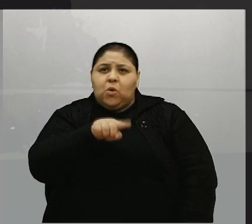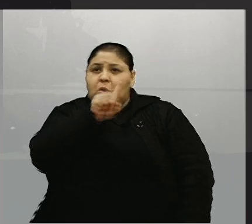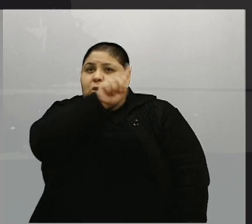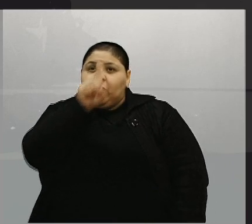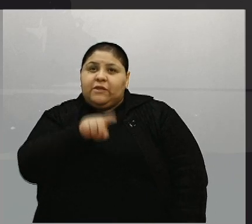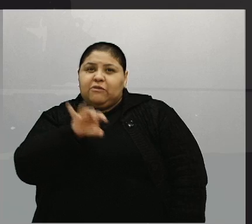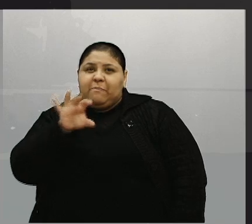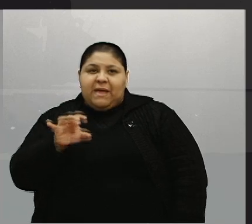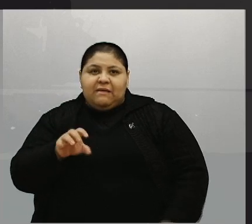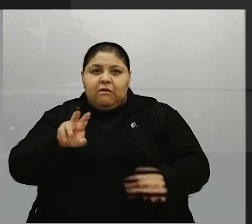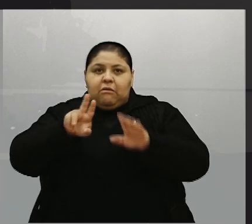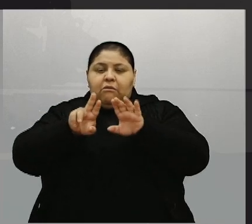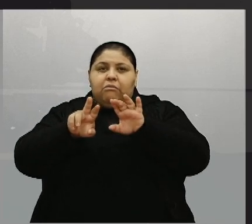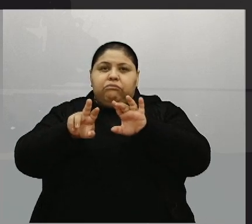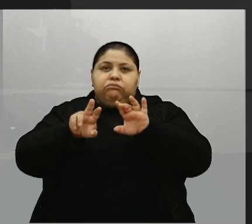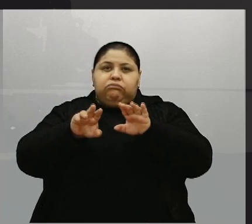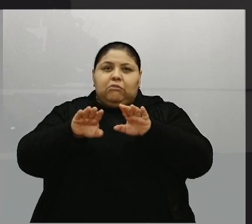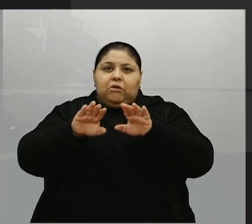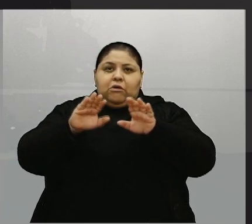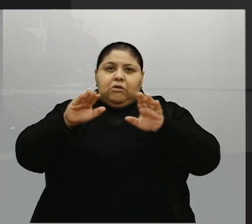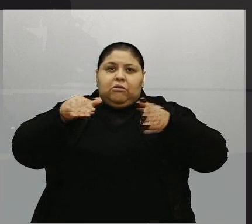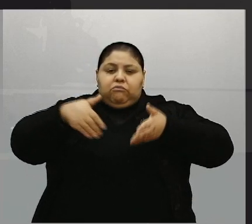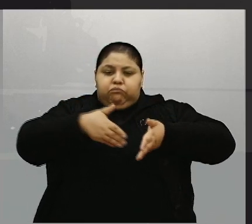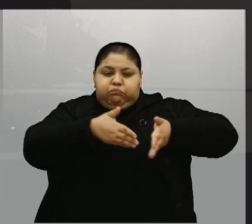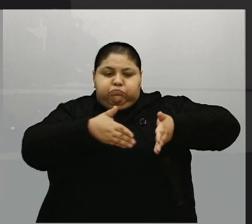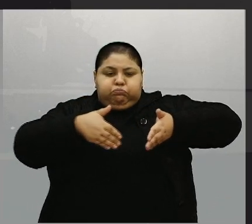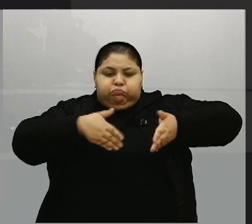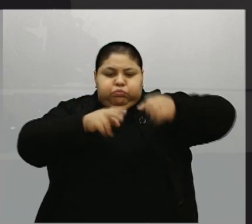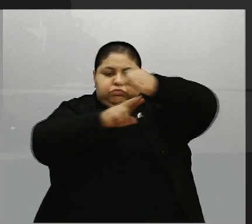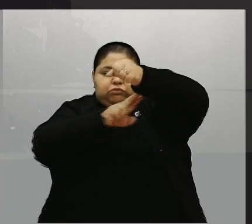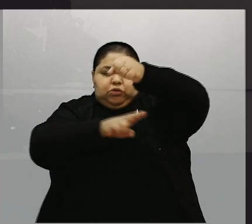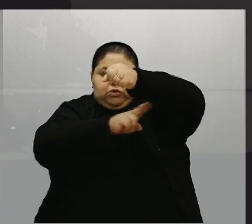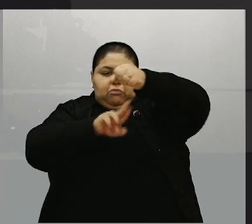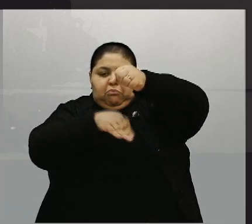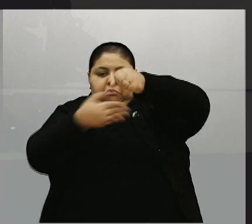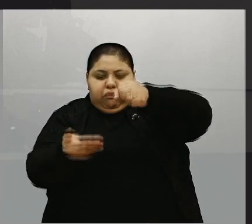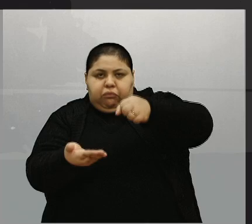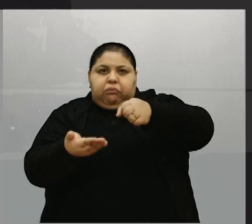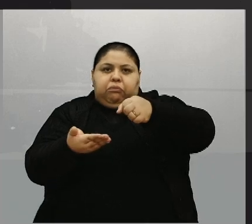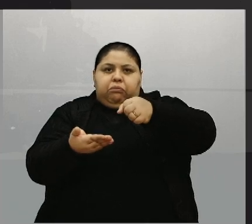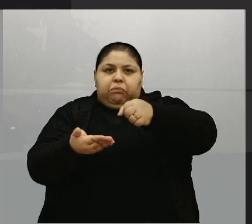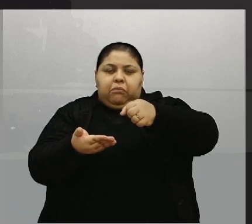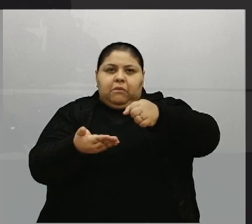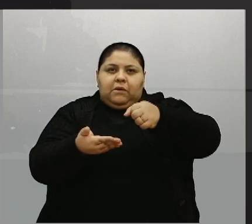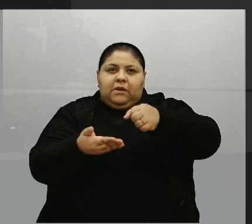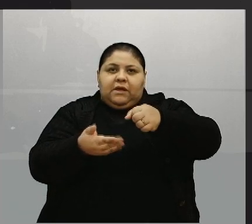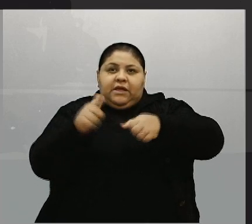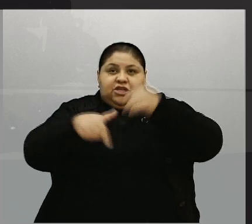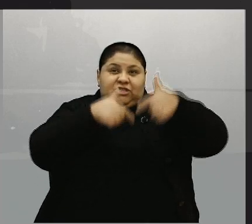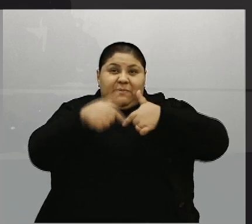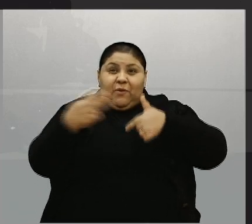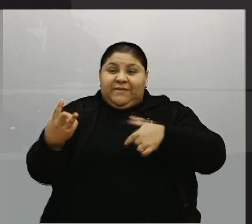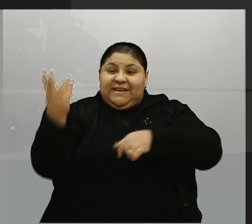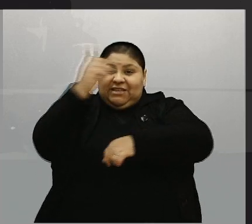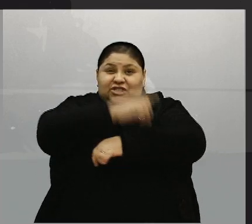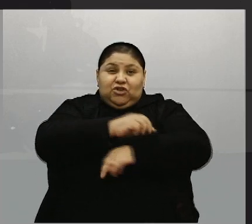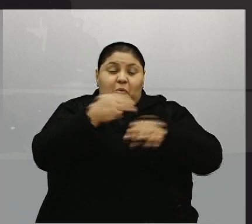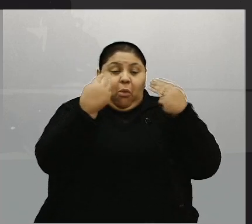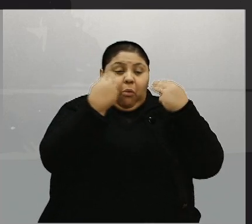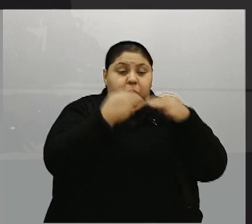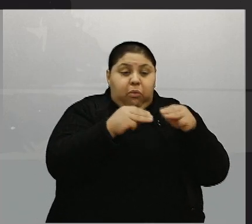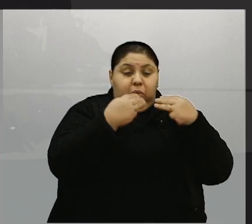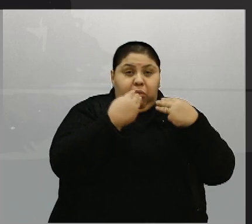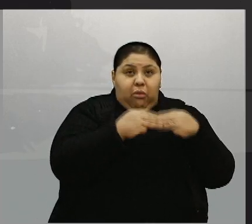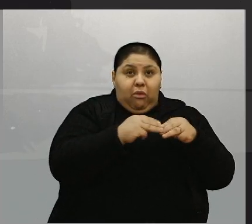ela. Endireitou ela sentido quase do rio. Ali a gente trabalhou 3 dias com uma máquina grande, tem uma barreira nos